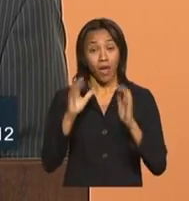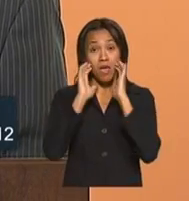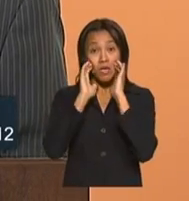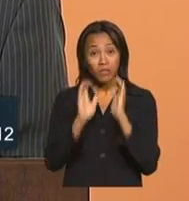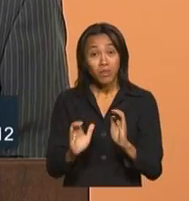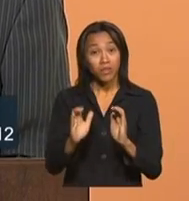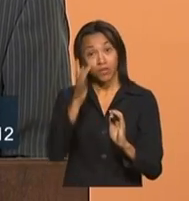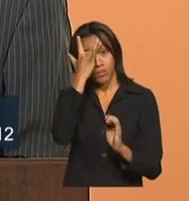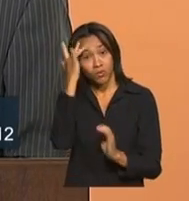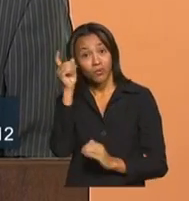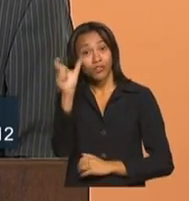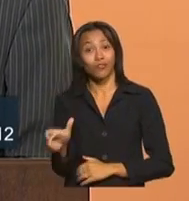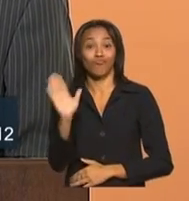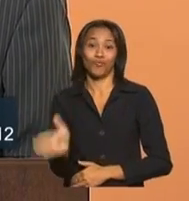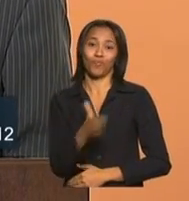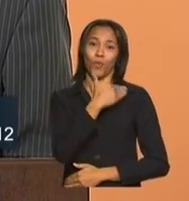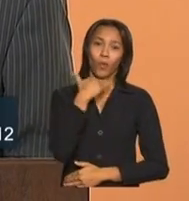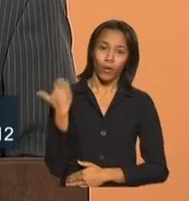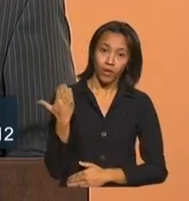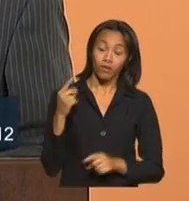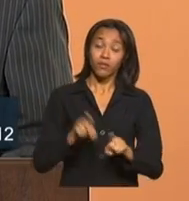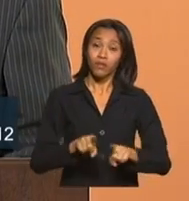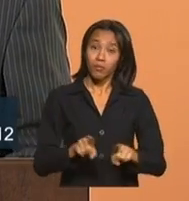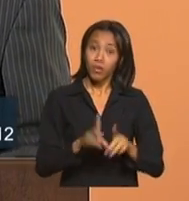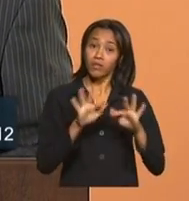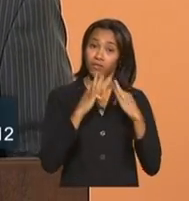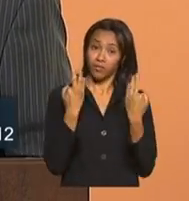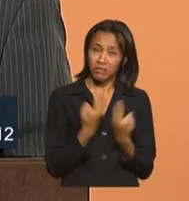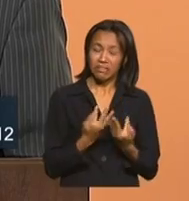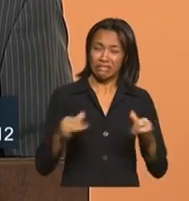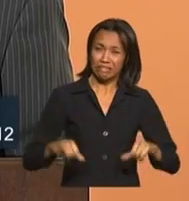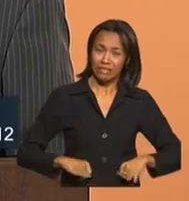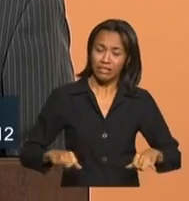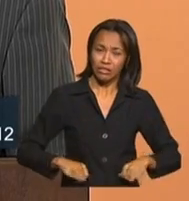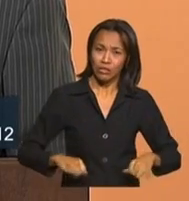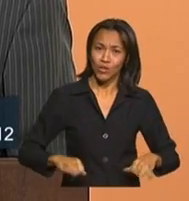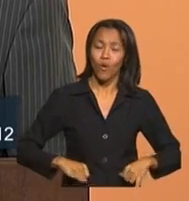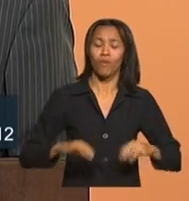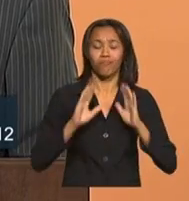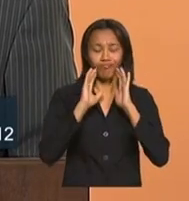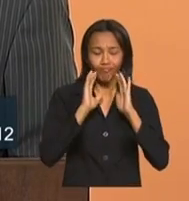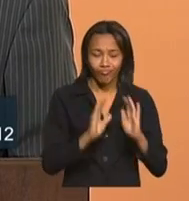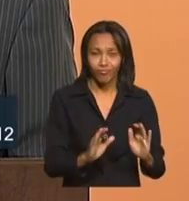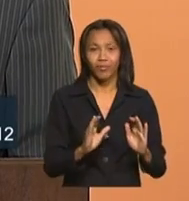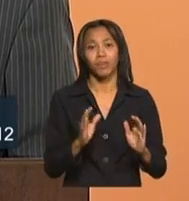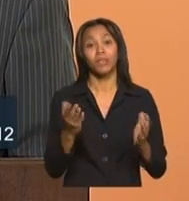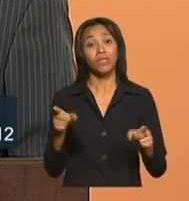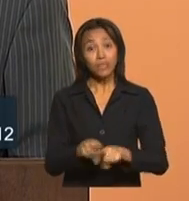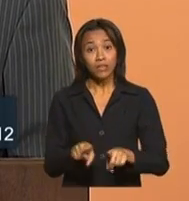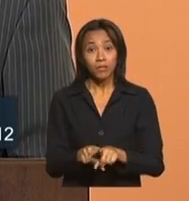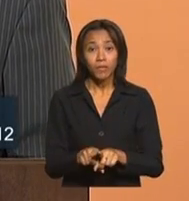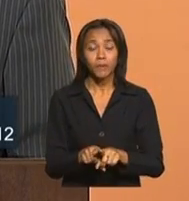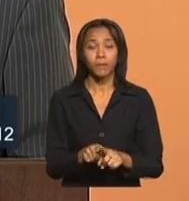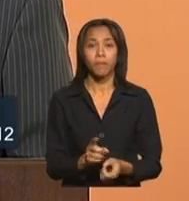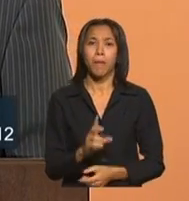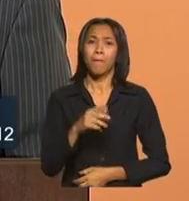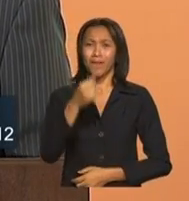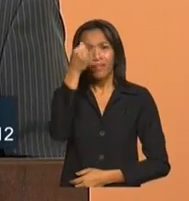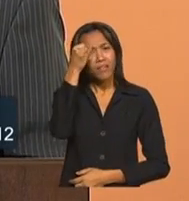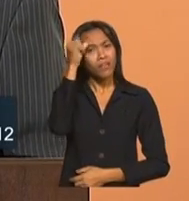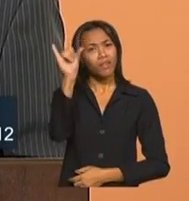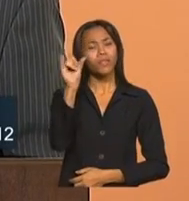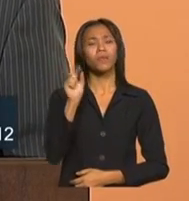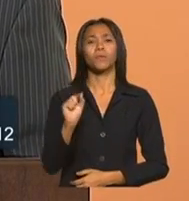daqueles que se foram, para honrar a dor das famílias destruídas por essas fatalidades e, acima de tudo, para